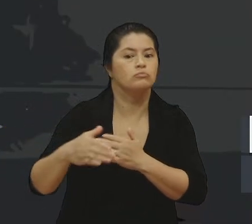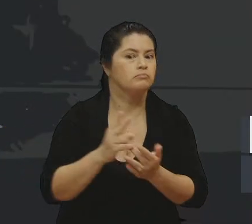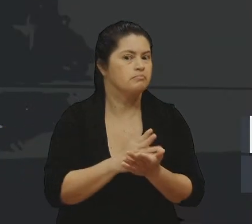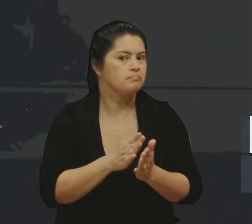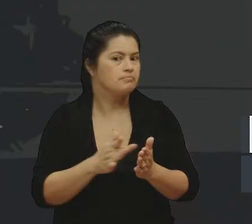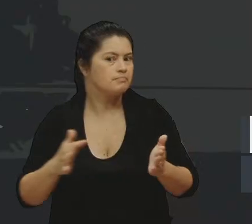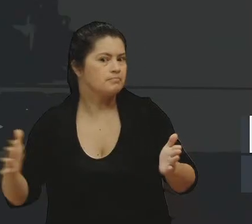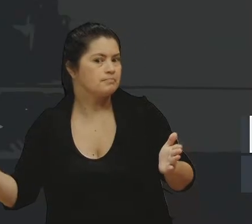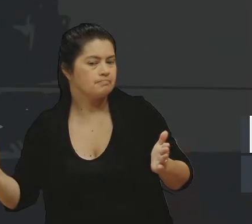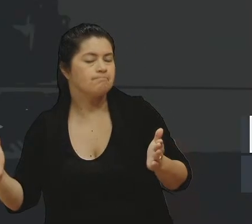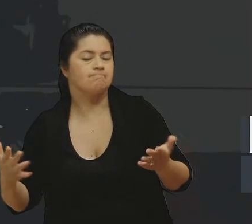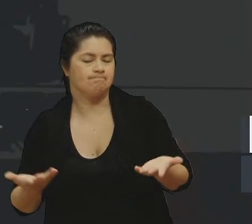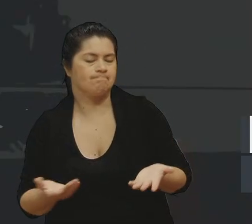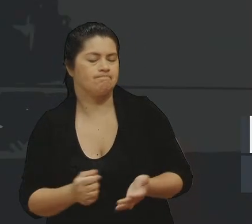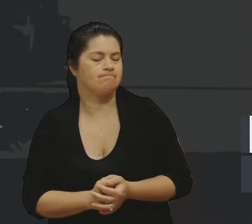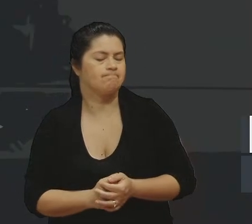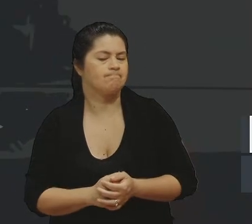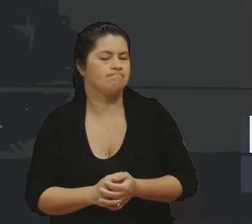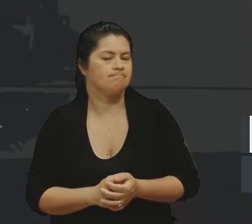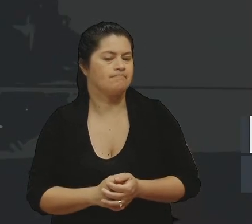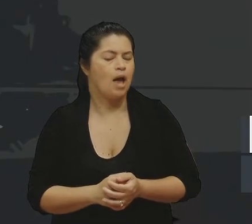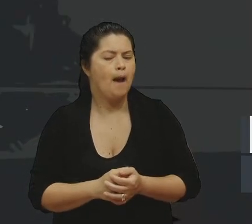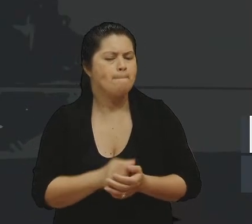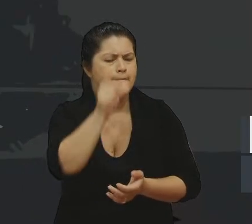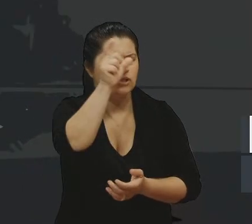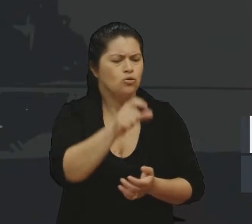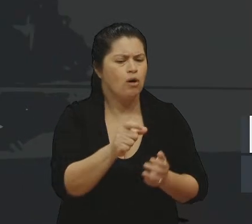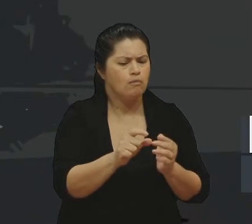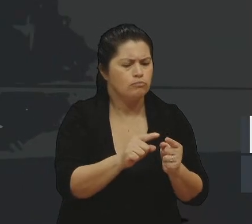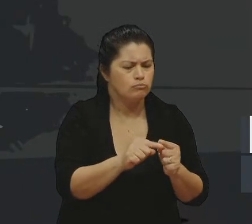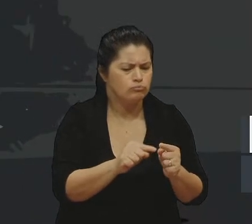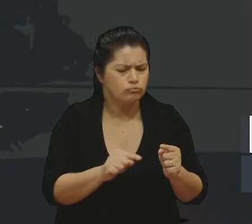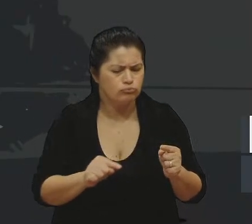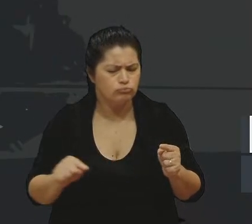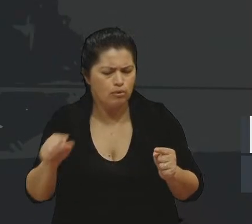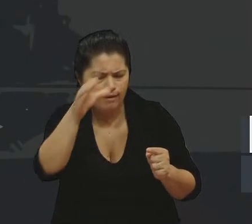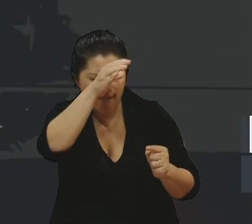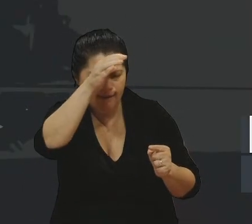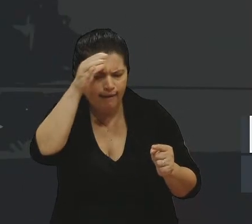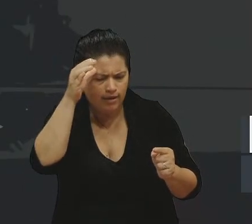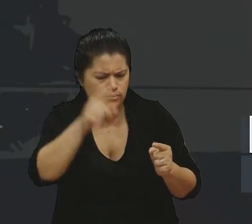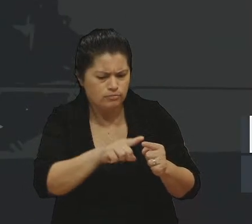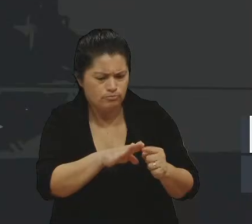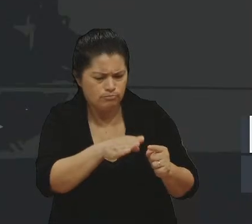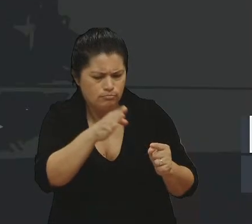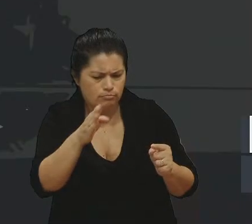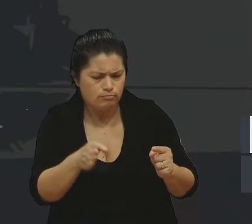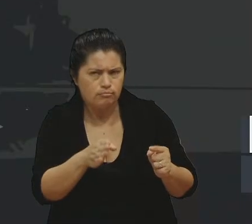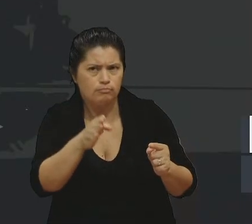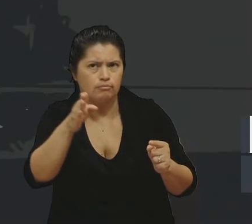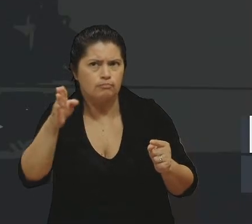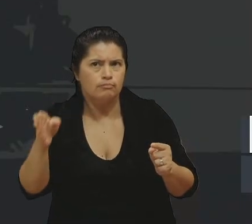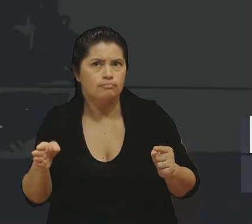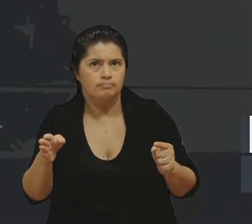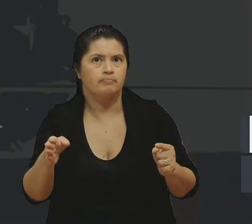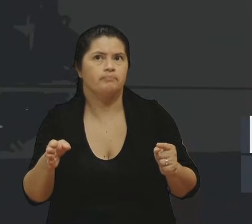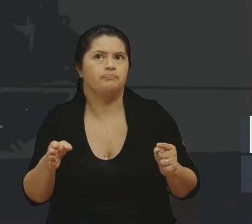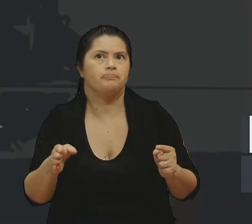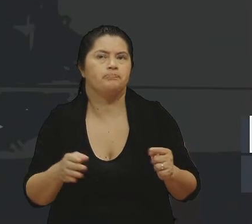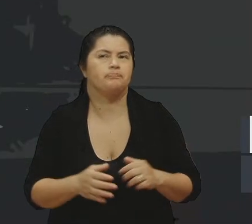a ampulheta, gente. Ou seja, o cara entra no ciclo, ele se torna cliente. Pode passar para a próxima tela, acho que tem mais uma dessa. Ah, não tem,